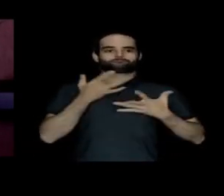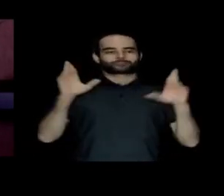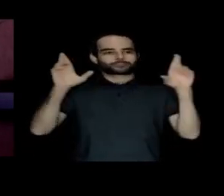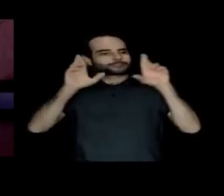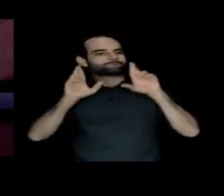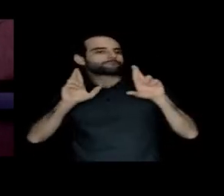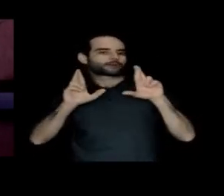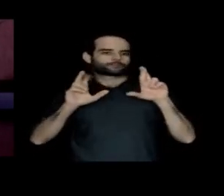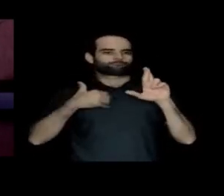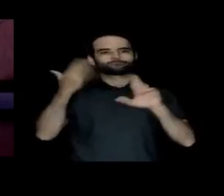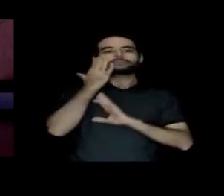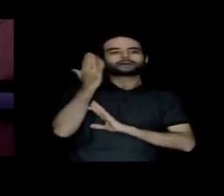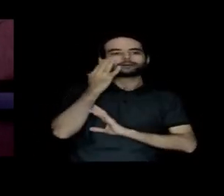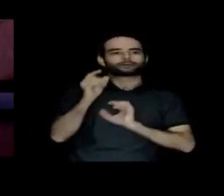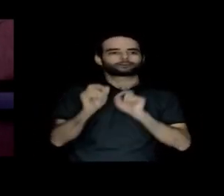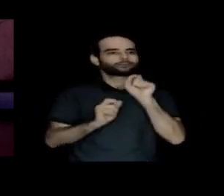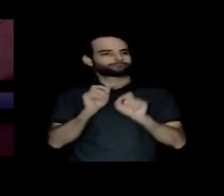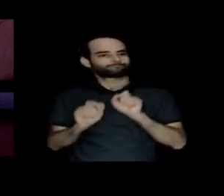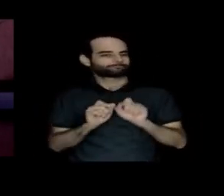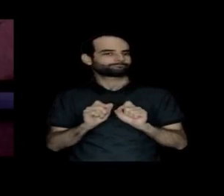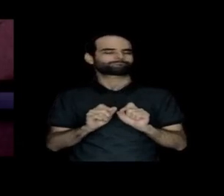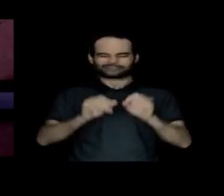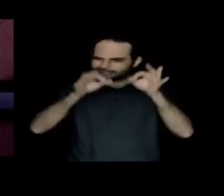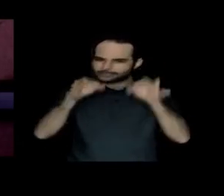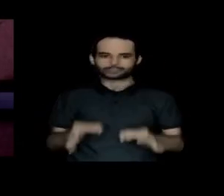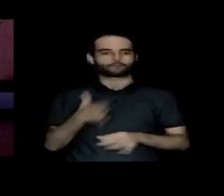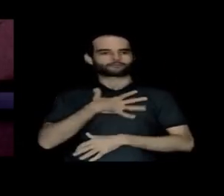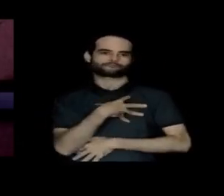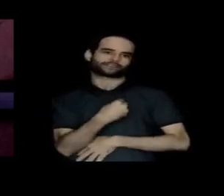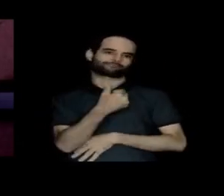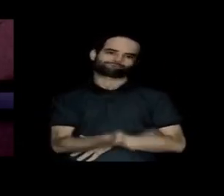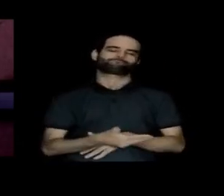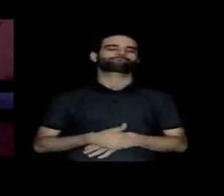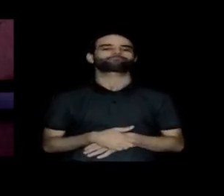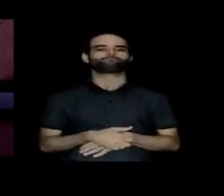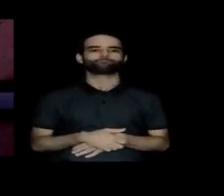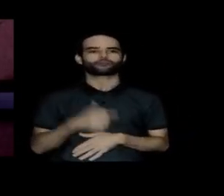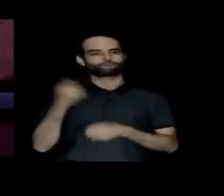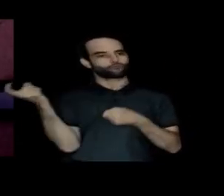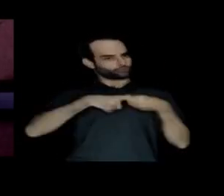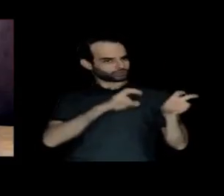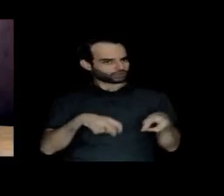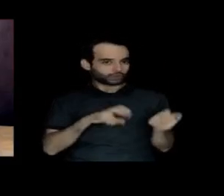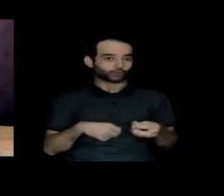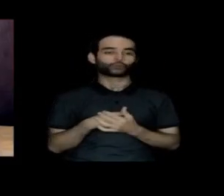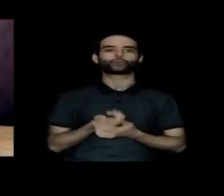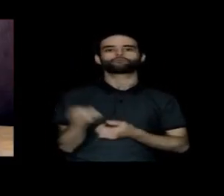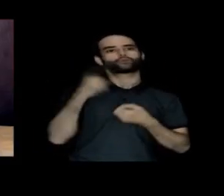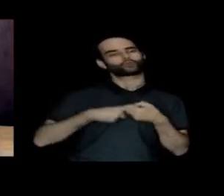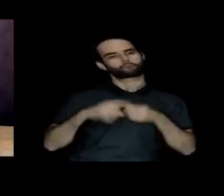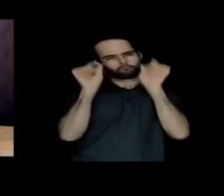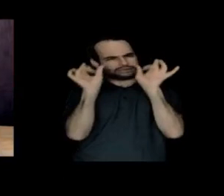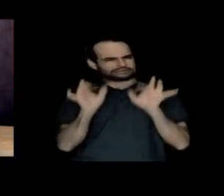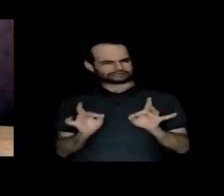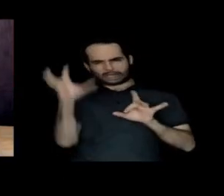me enchi de esperança, né? E sabia que ia dar certo para minha filha. Voltei para